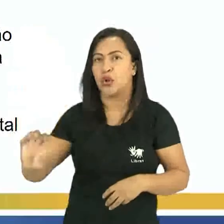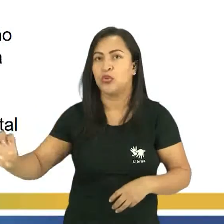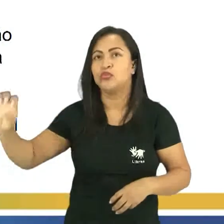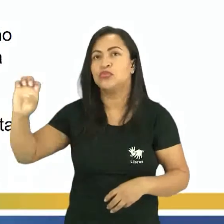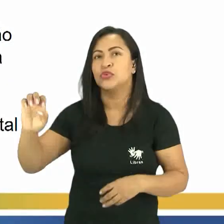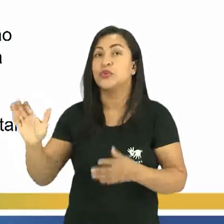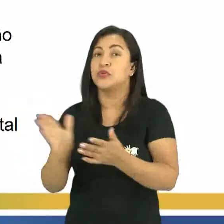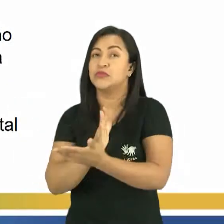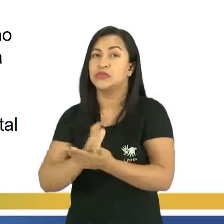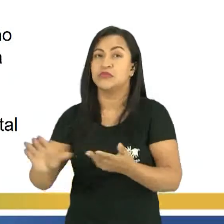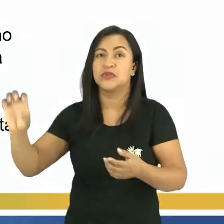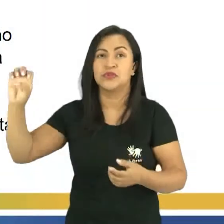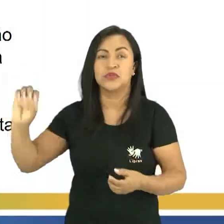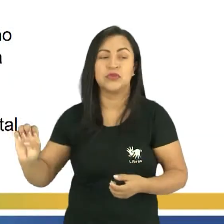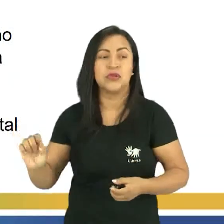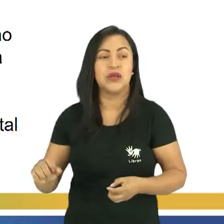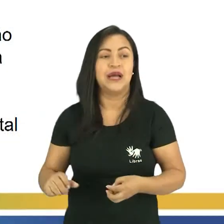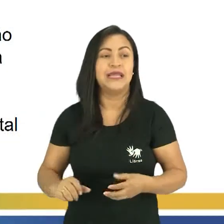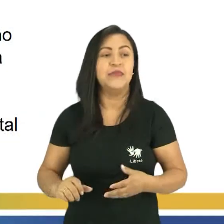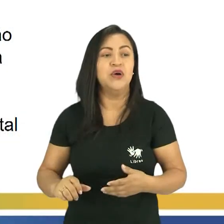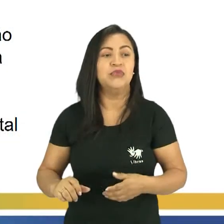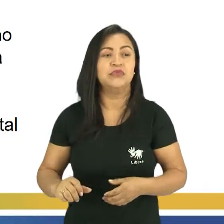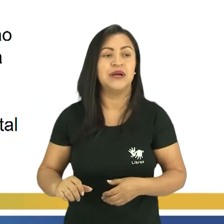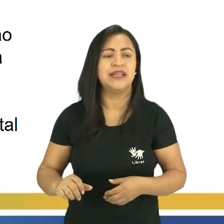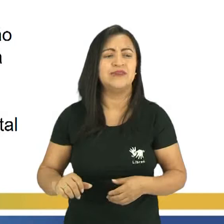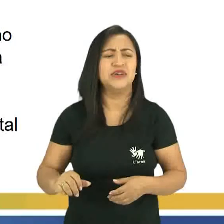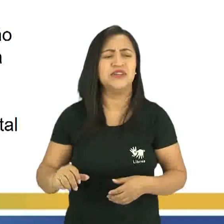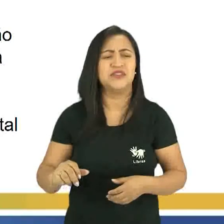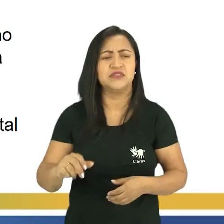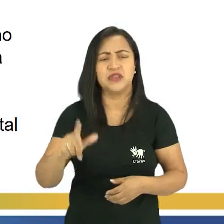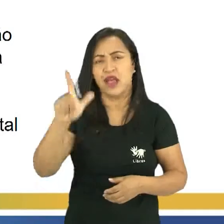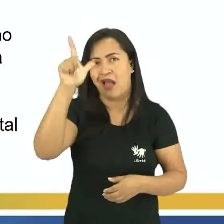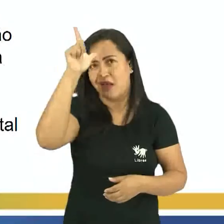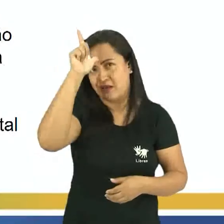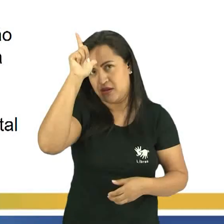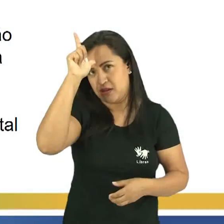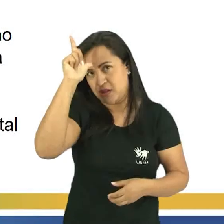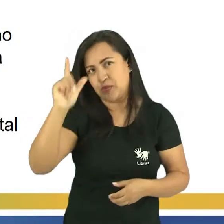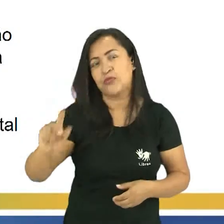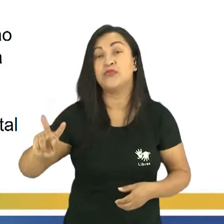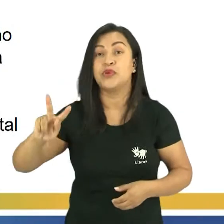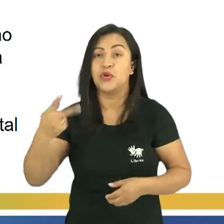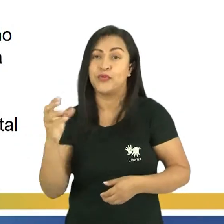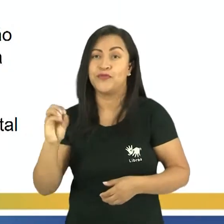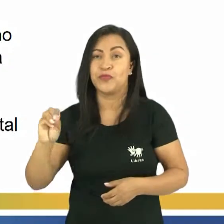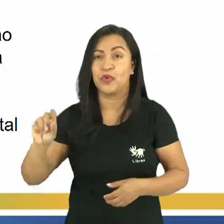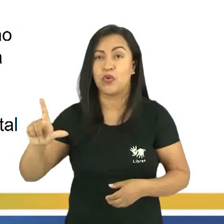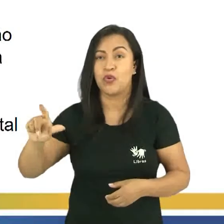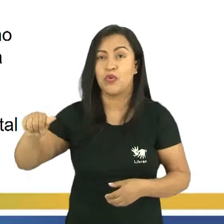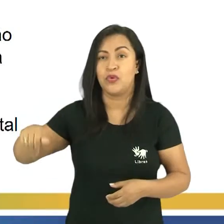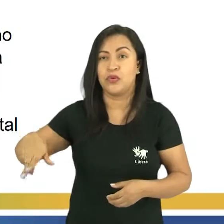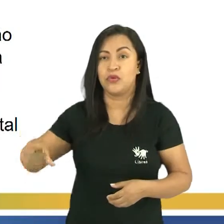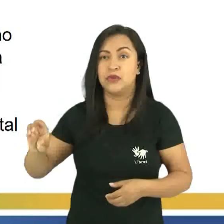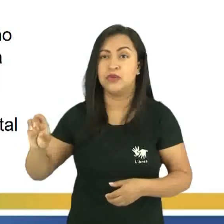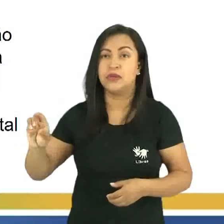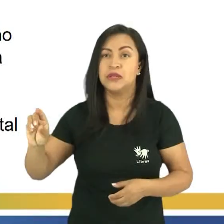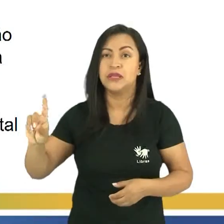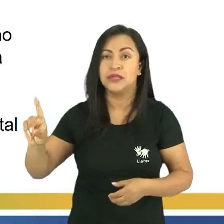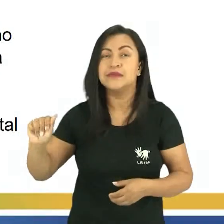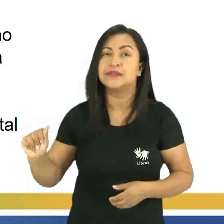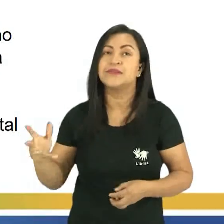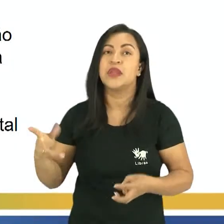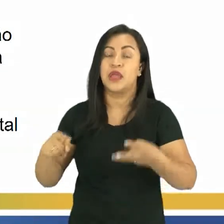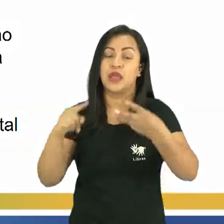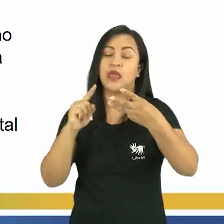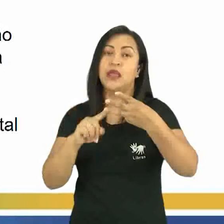algumas partes da Europa central, o alemão, o sueco, o holandês. E as línguas eslavas são faladas na Europa